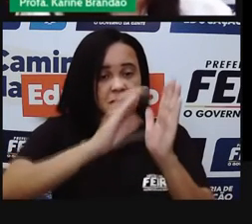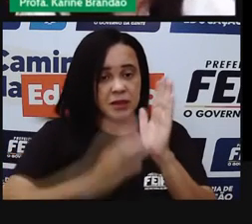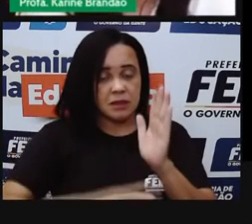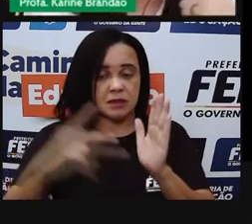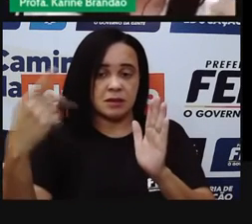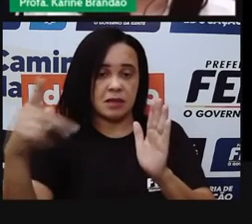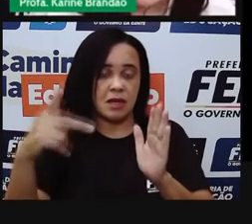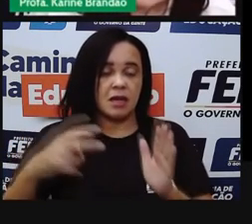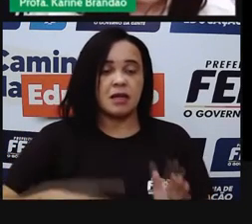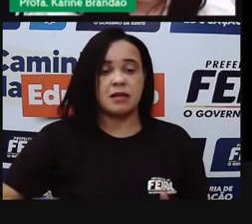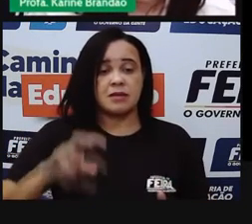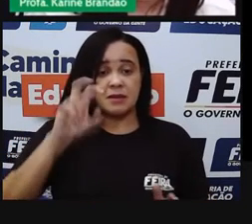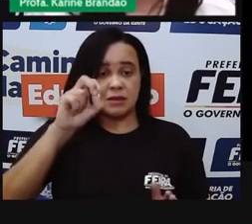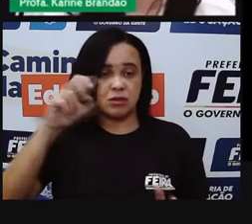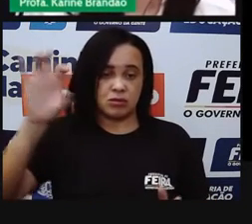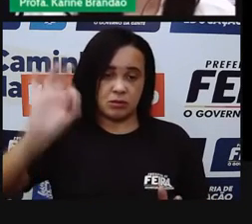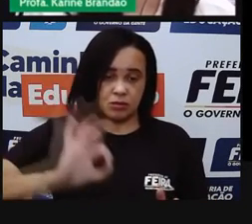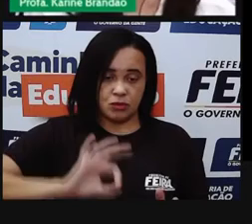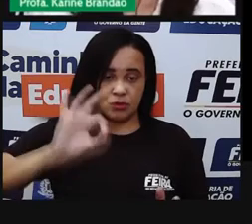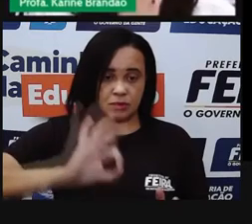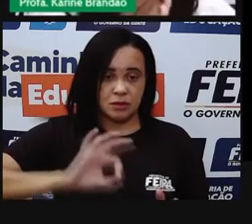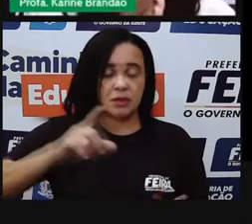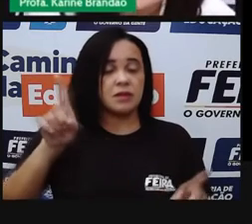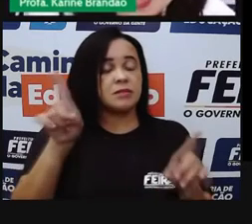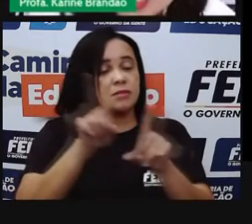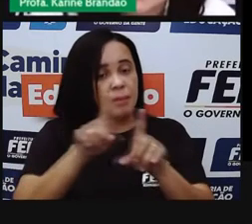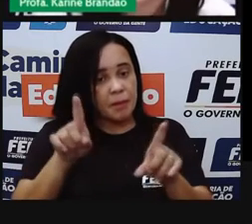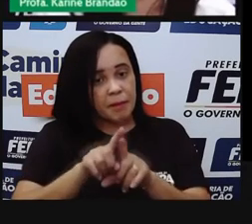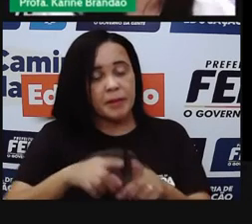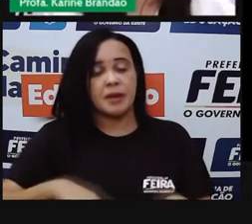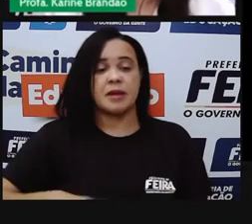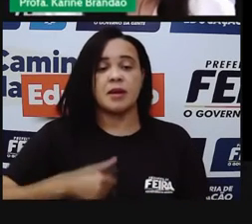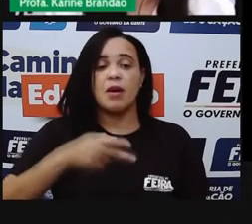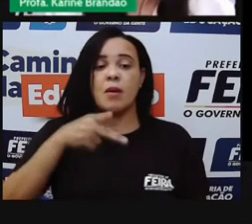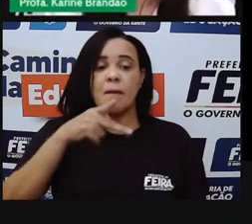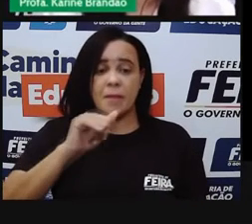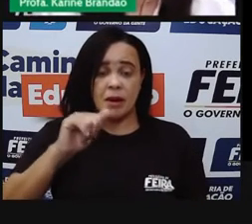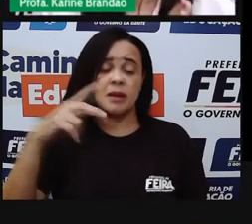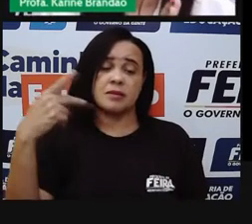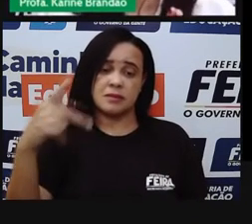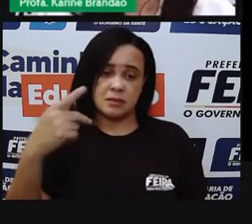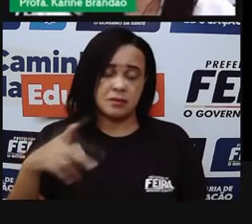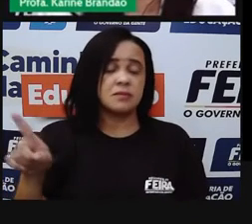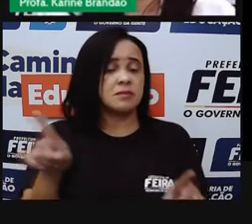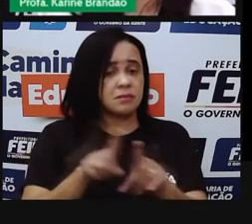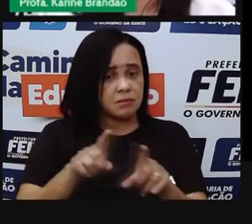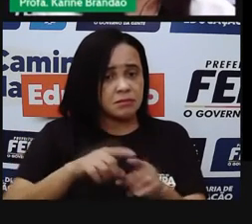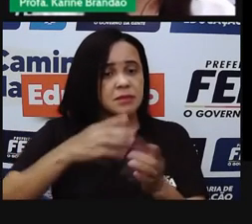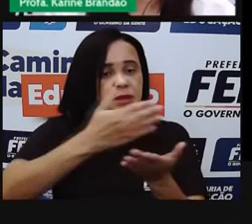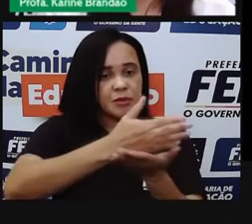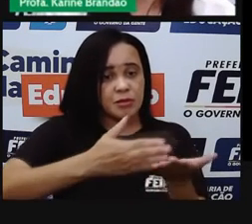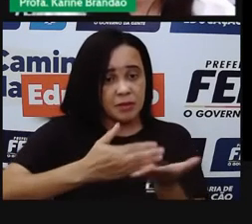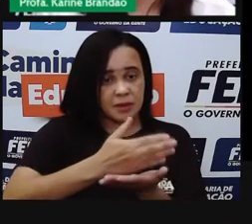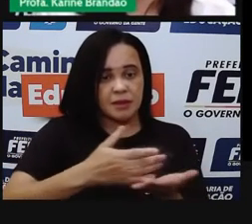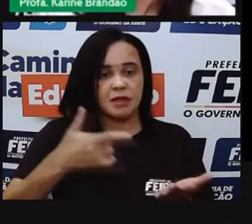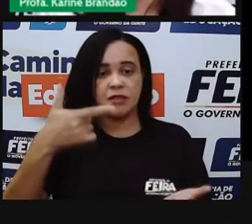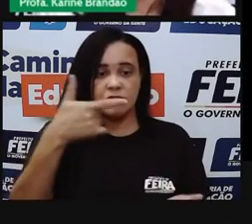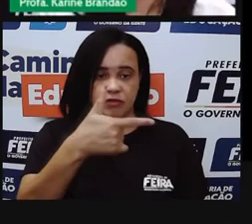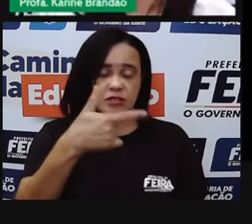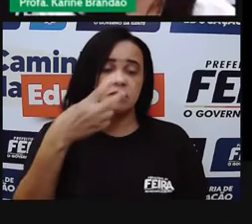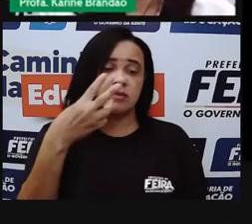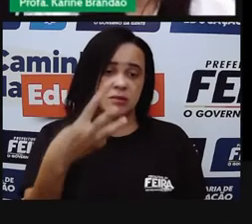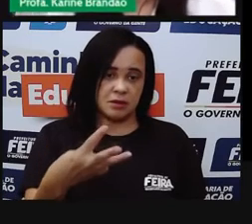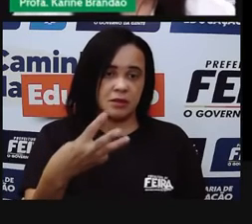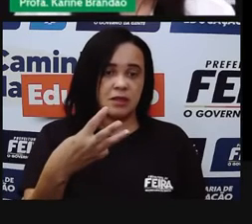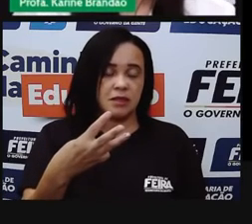minha mãe. E o meu pai me deu também a metade das características dele. 23 cromossomos vieram do